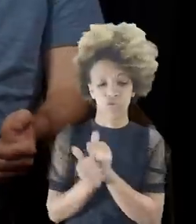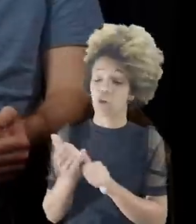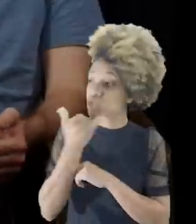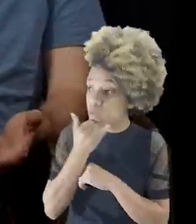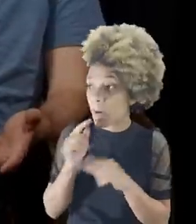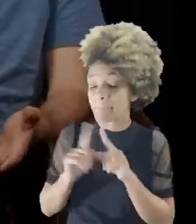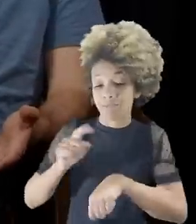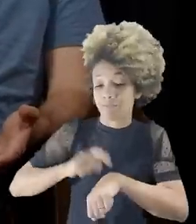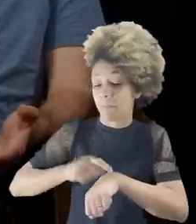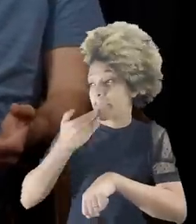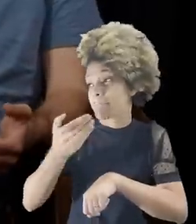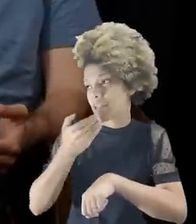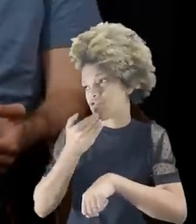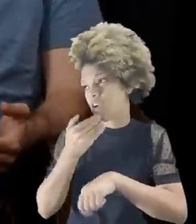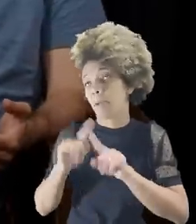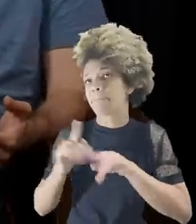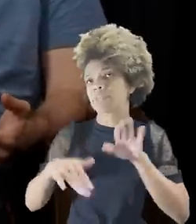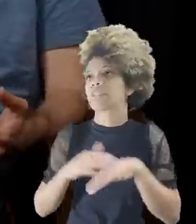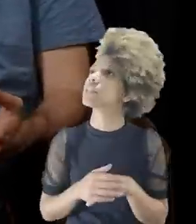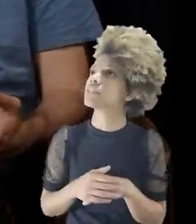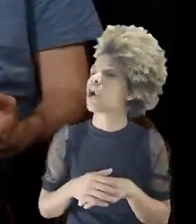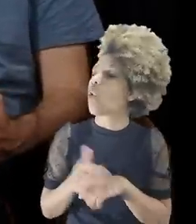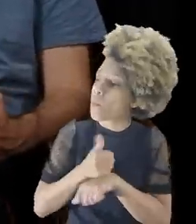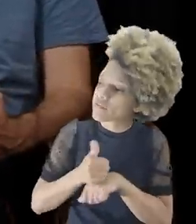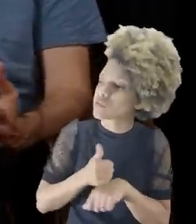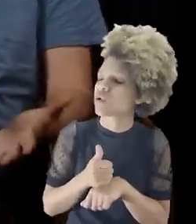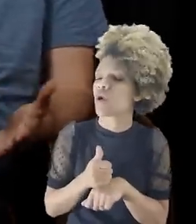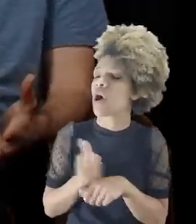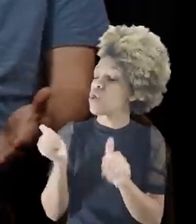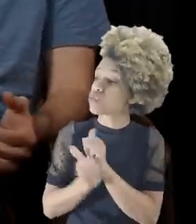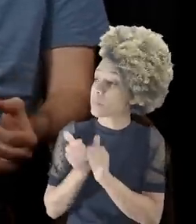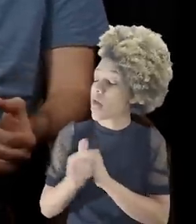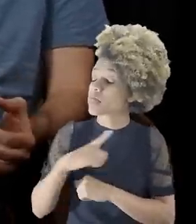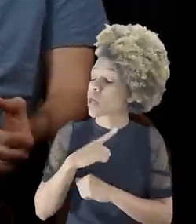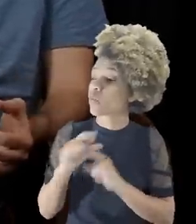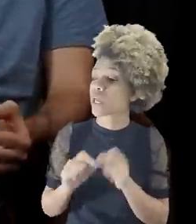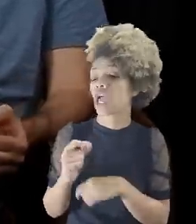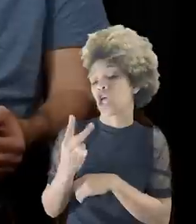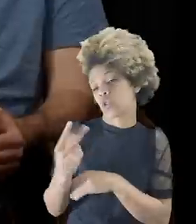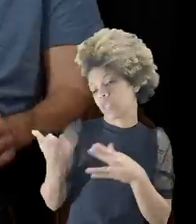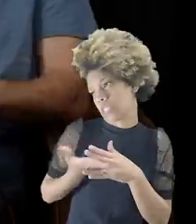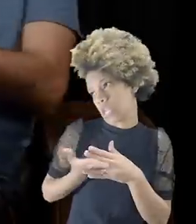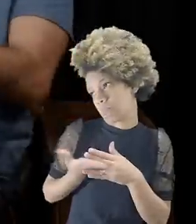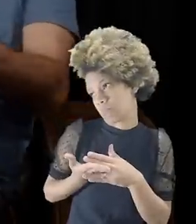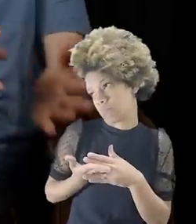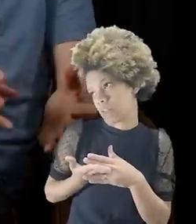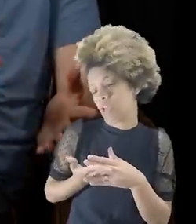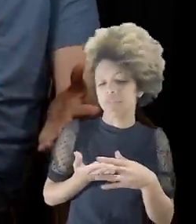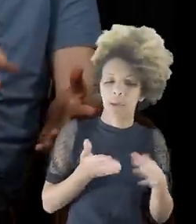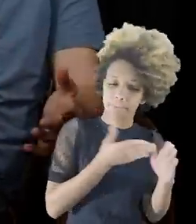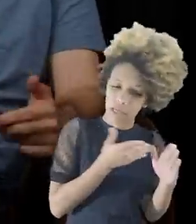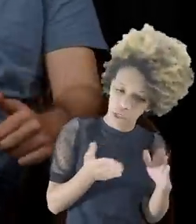Desculpa poder pedir tempo né então o cara às vezes muitas vezes técnicos eh no basquete fibra eles têm dois tempos no no na primeira